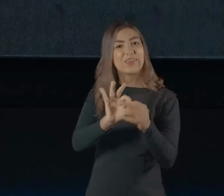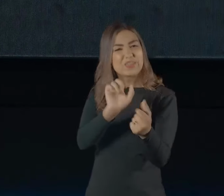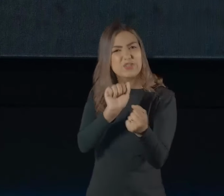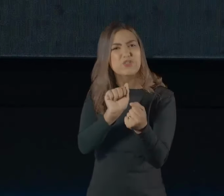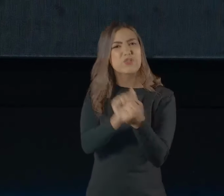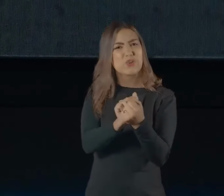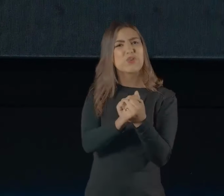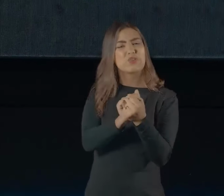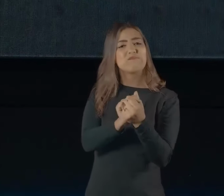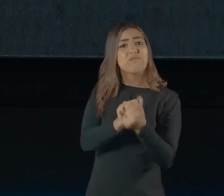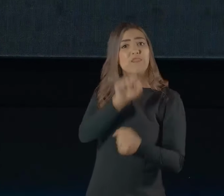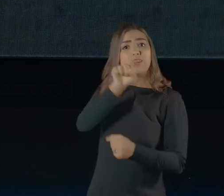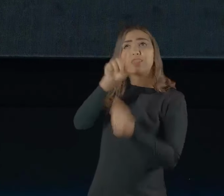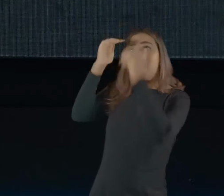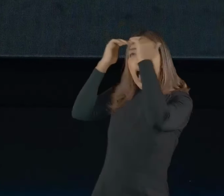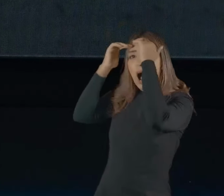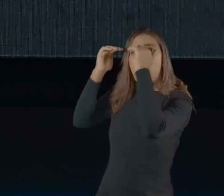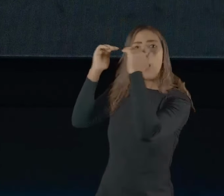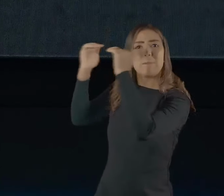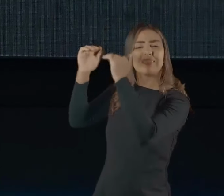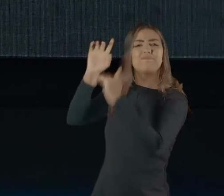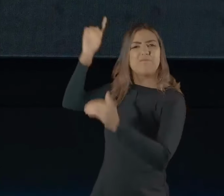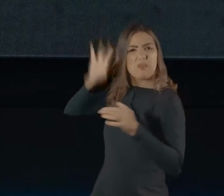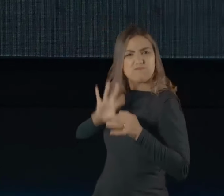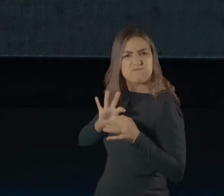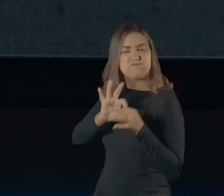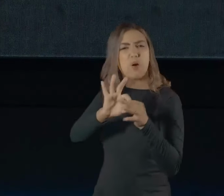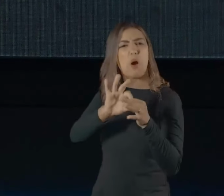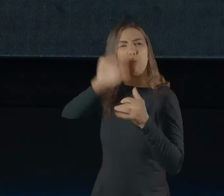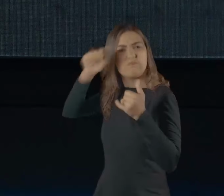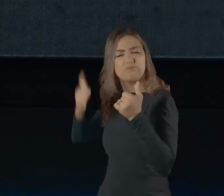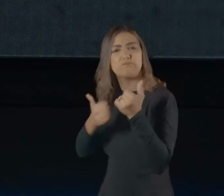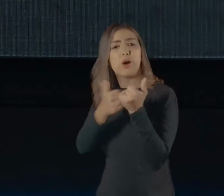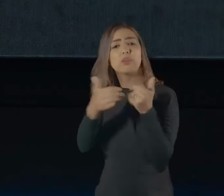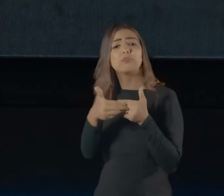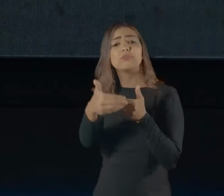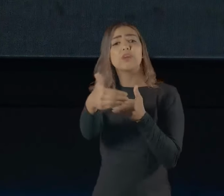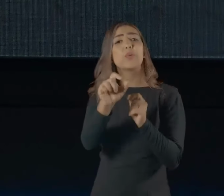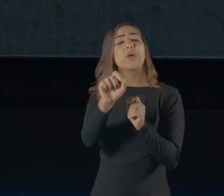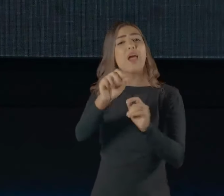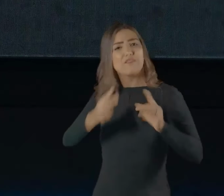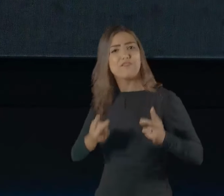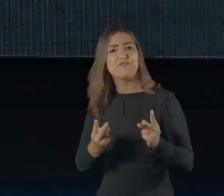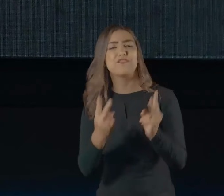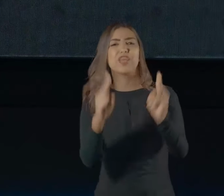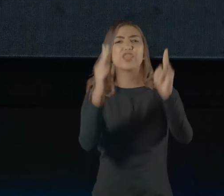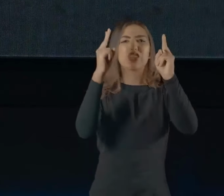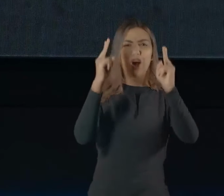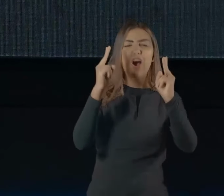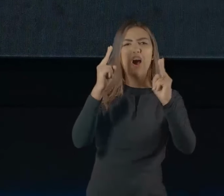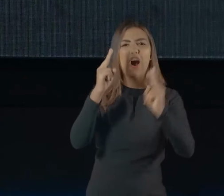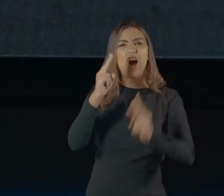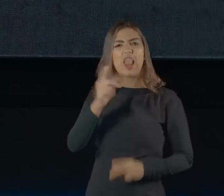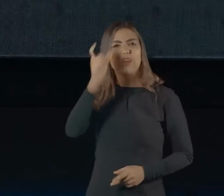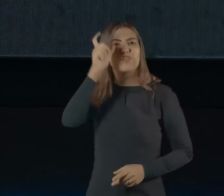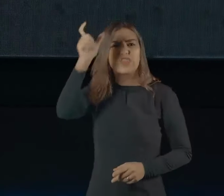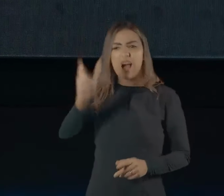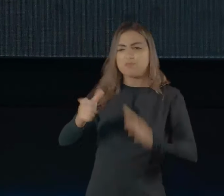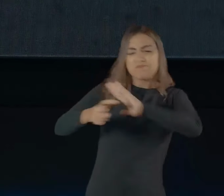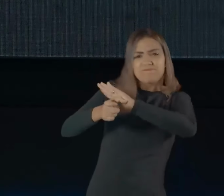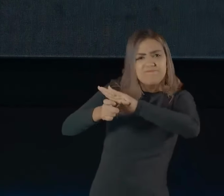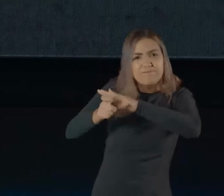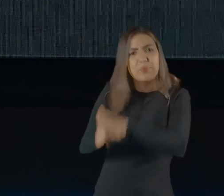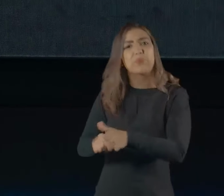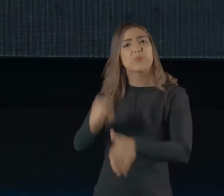de Deus, o caminho de Deus é reto e ele vai te levar para a vitória. Você vai pisar na cabeça dos seus inimigos em nome